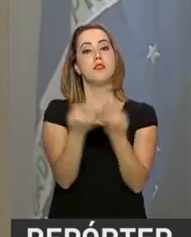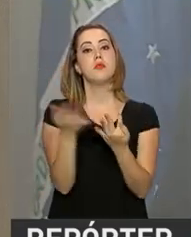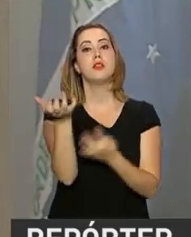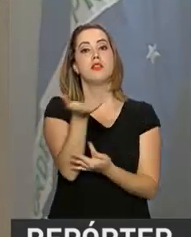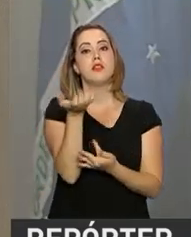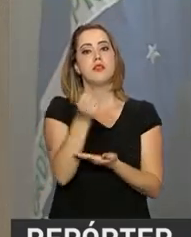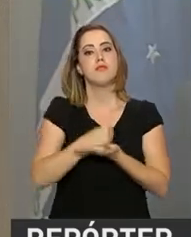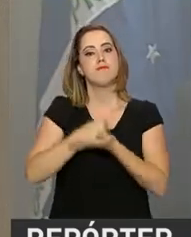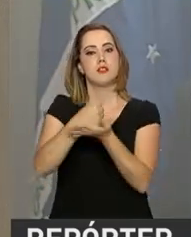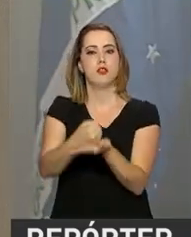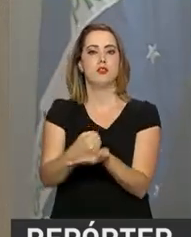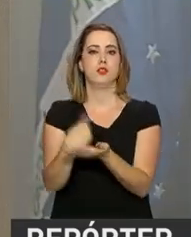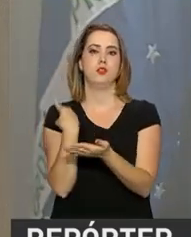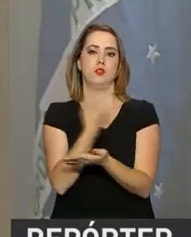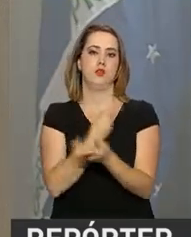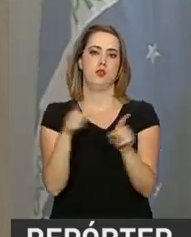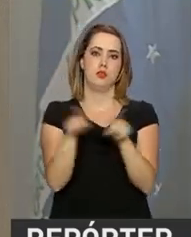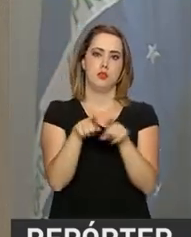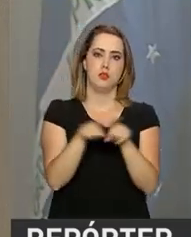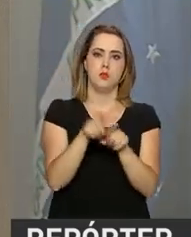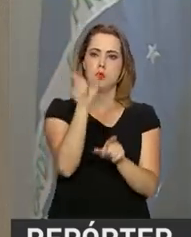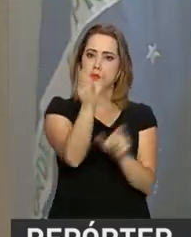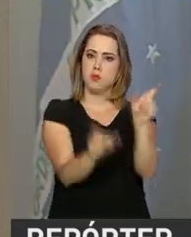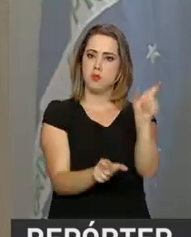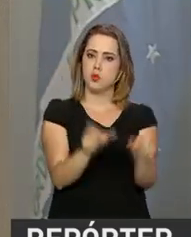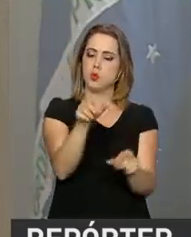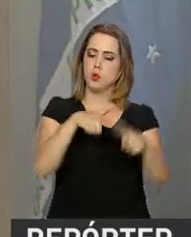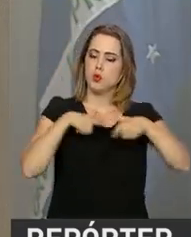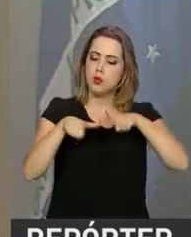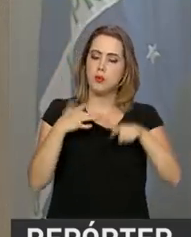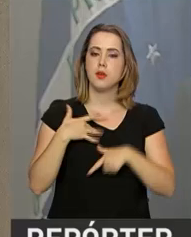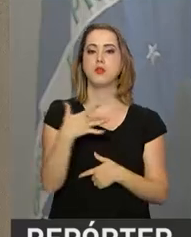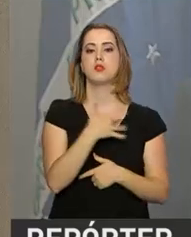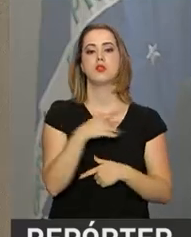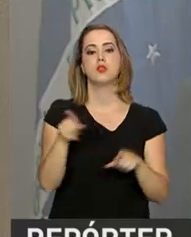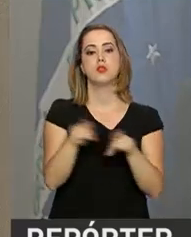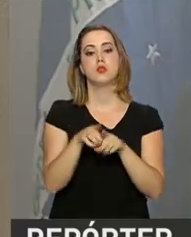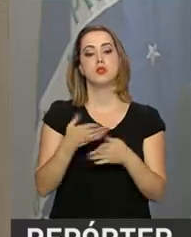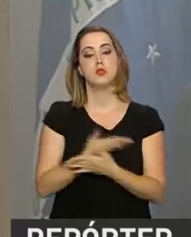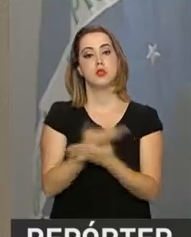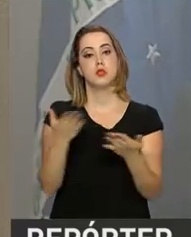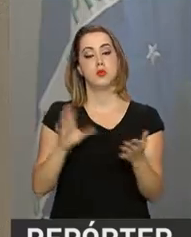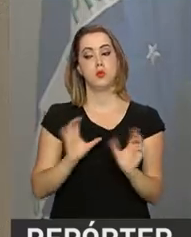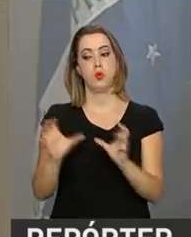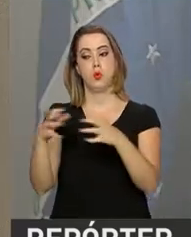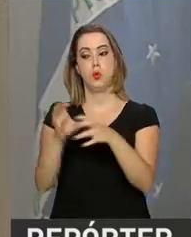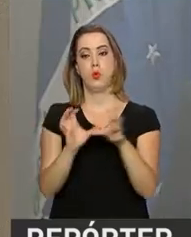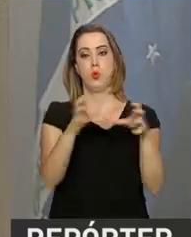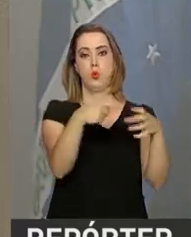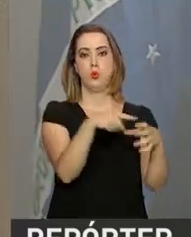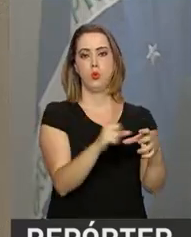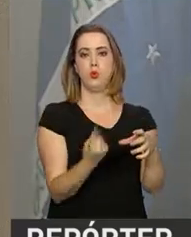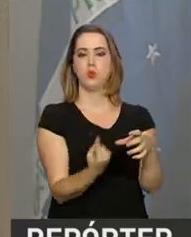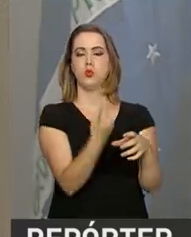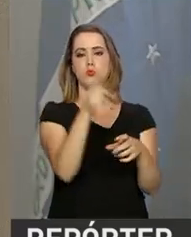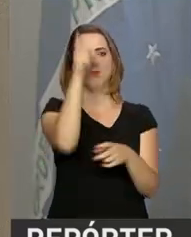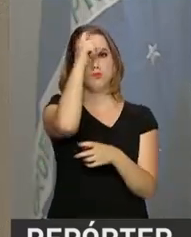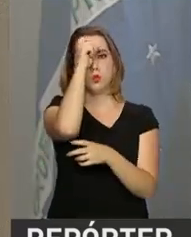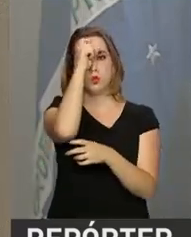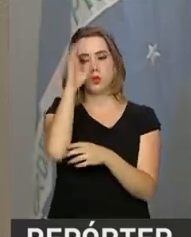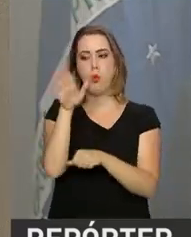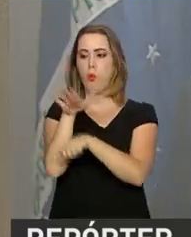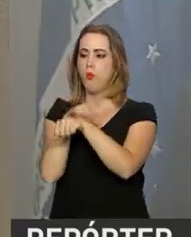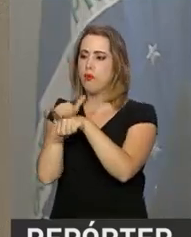nós também estamos enfocando o profissional de saúde para que ele também nós temos as comissões dentro de cada hospital para que